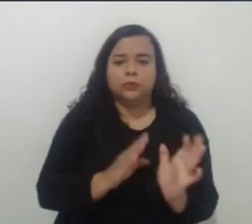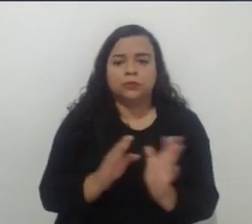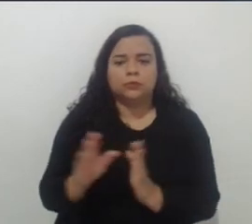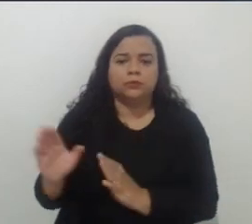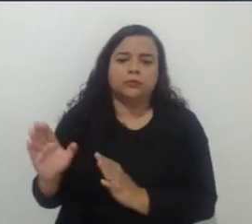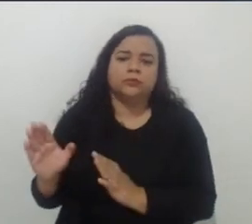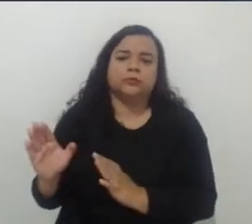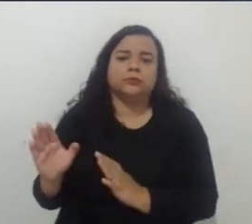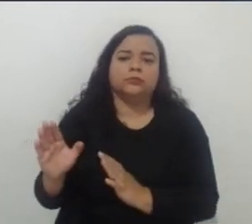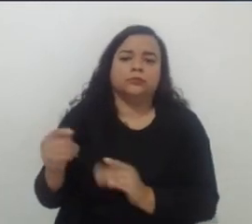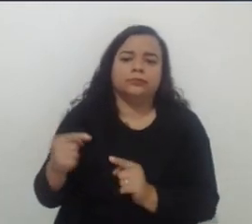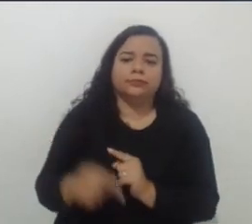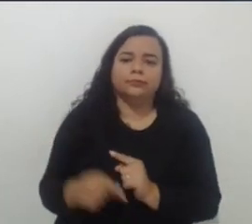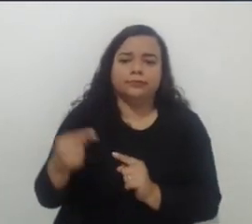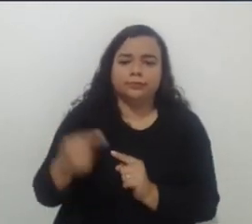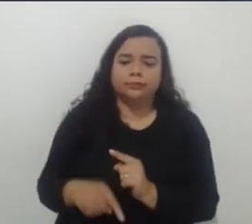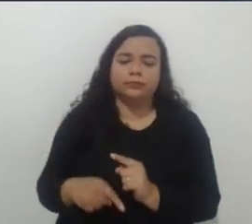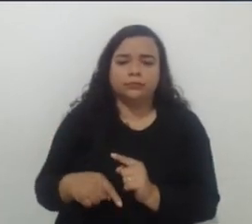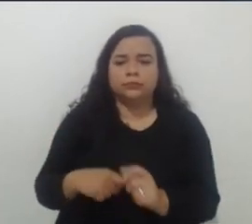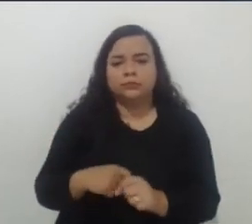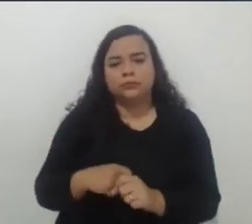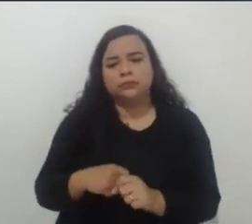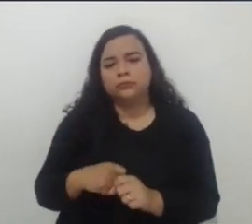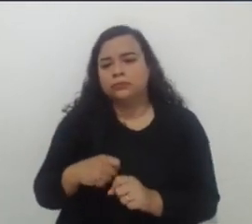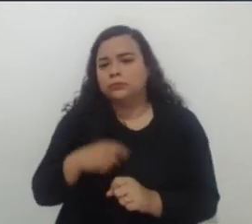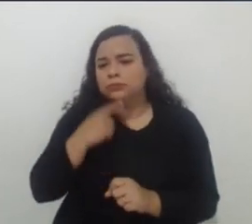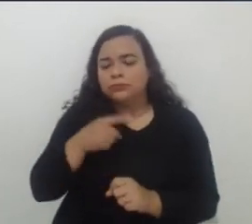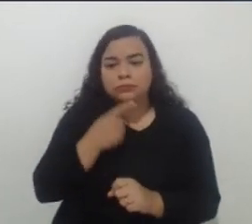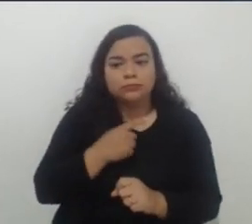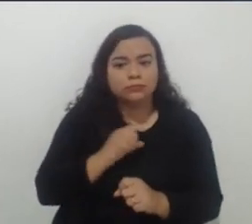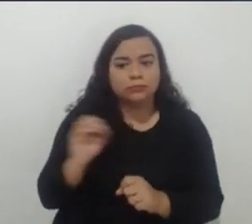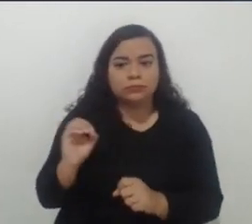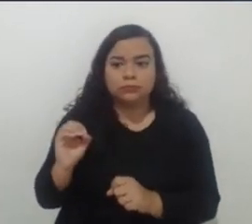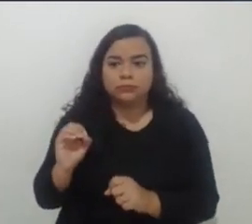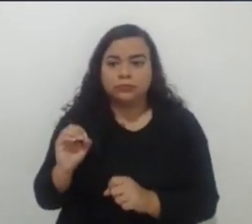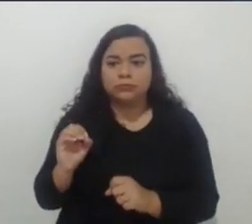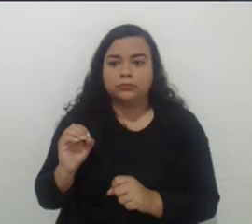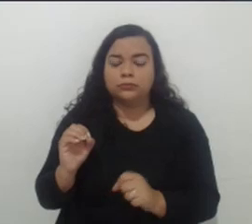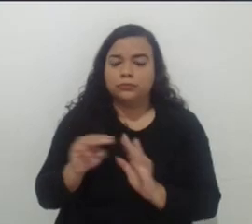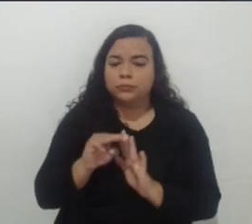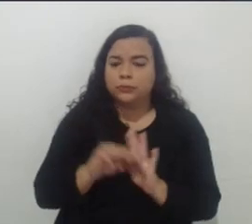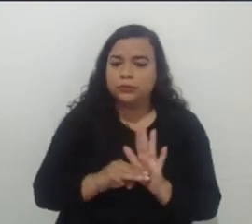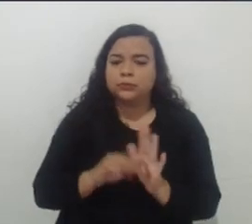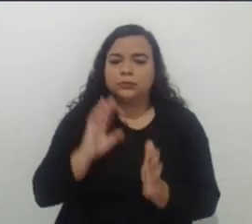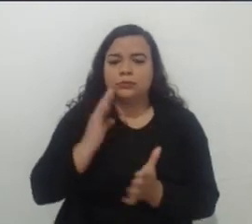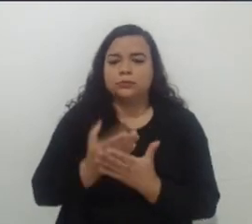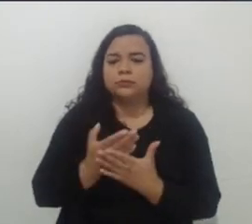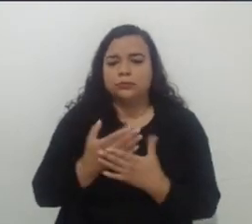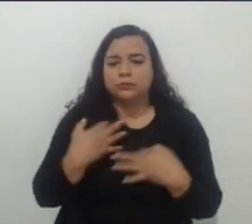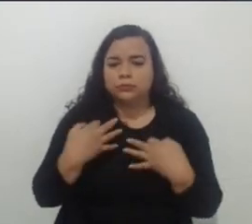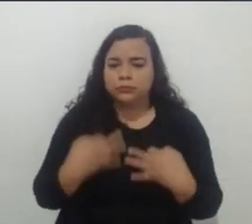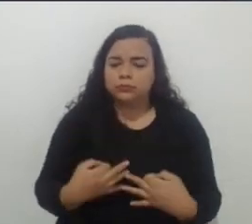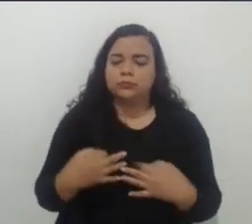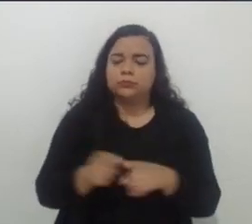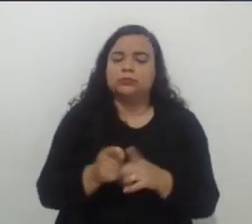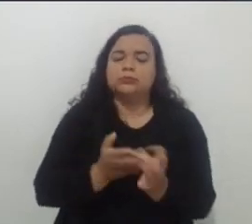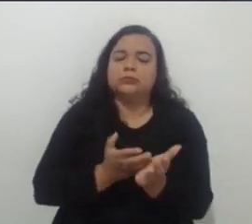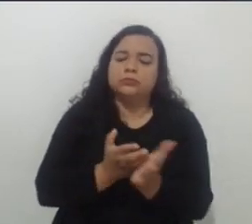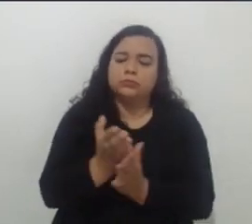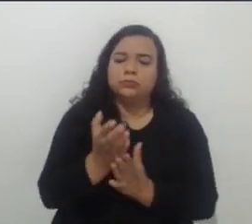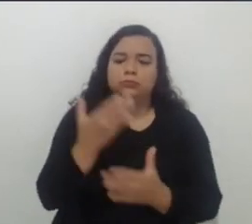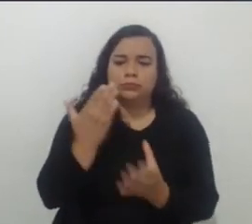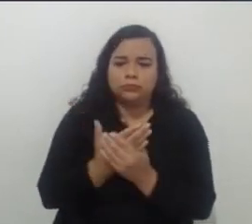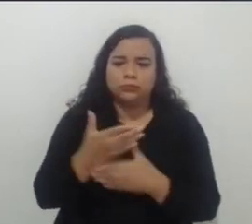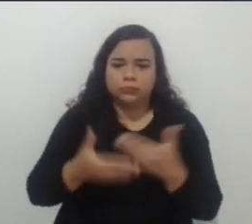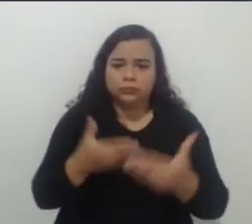descabida, impossibilidade, princípio da boa-fé e da lealdade processuais, CPC, artigo